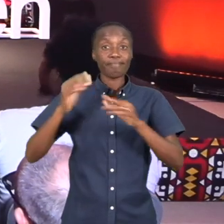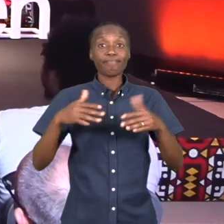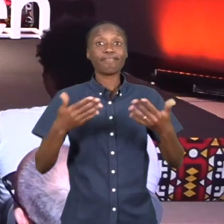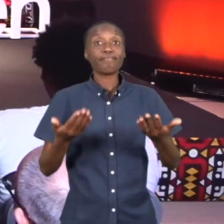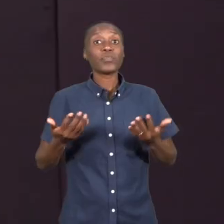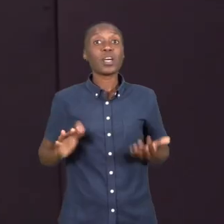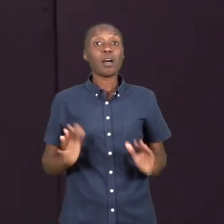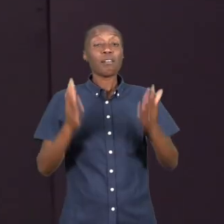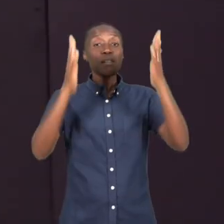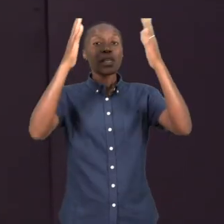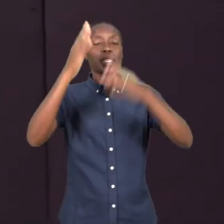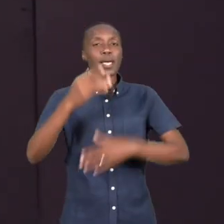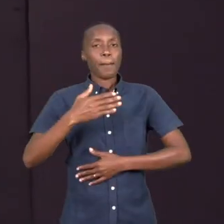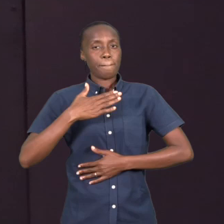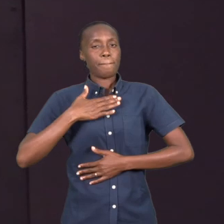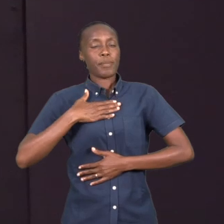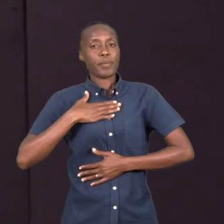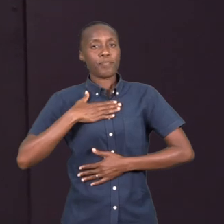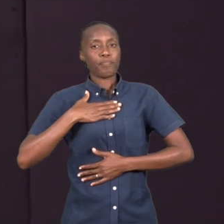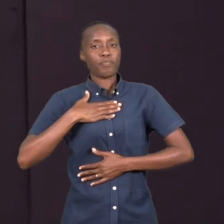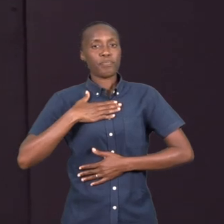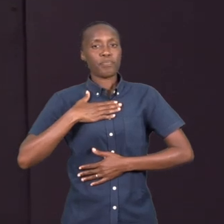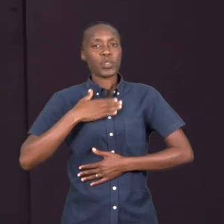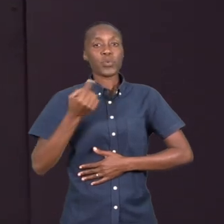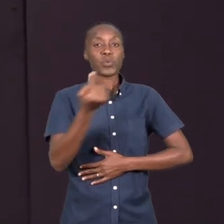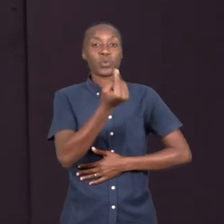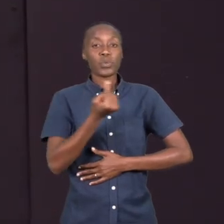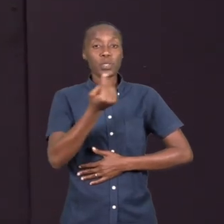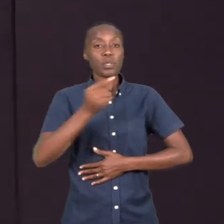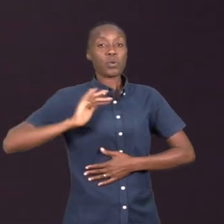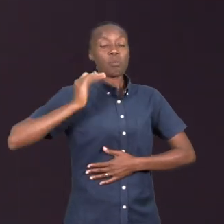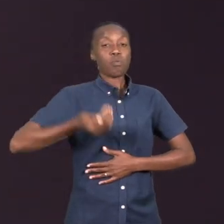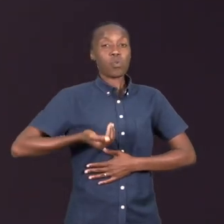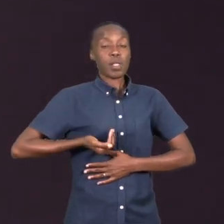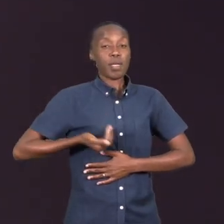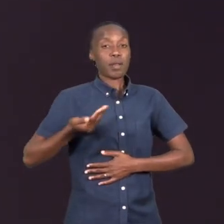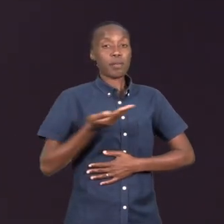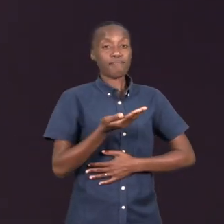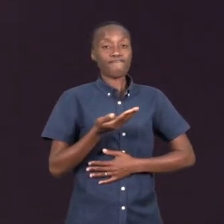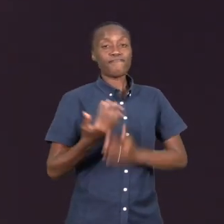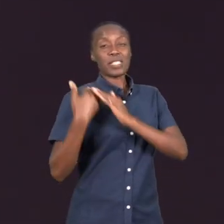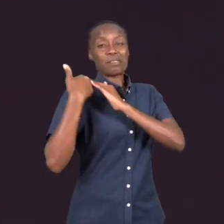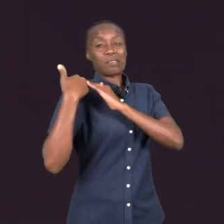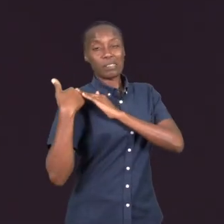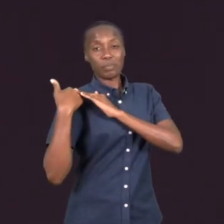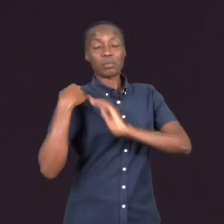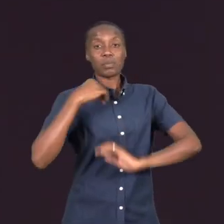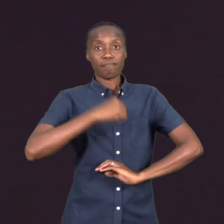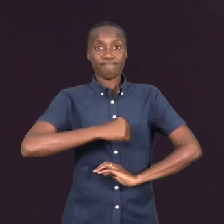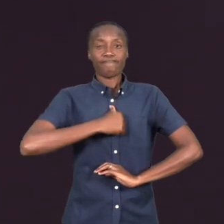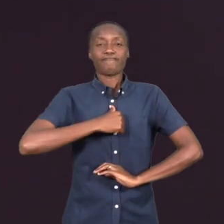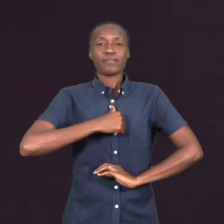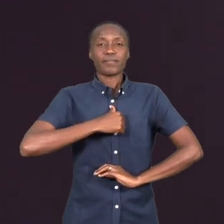vida. Por ser a única mulher, eu precisava carregar o peso dos cuidados da nossa casa às